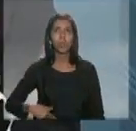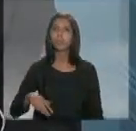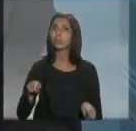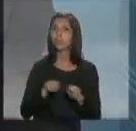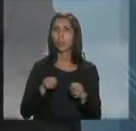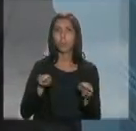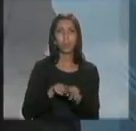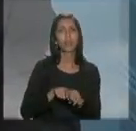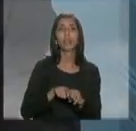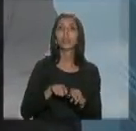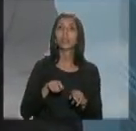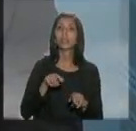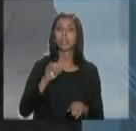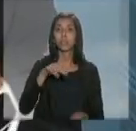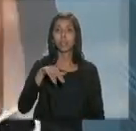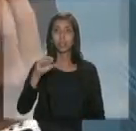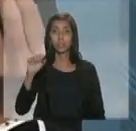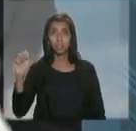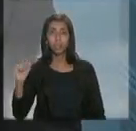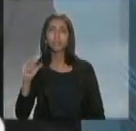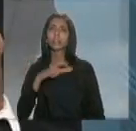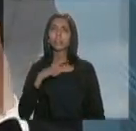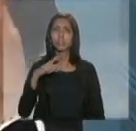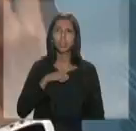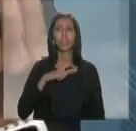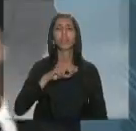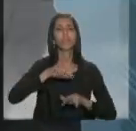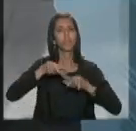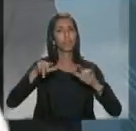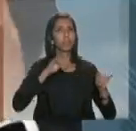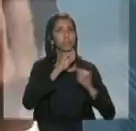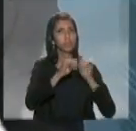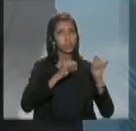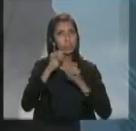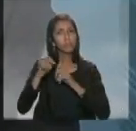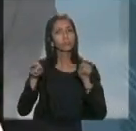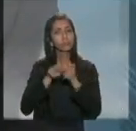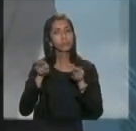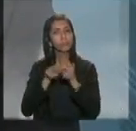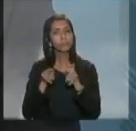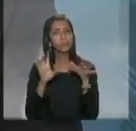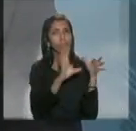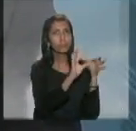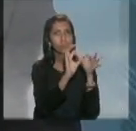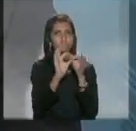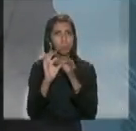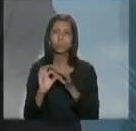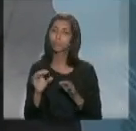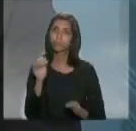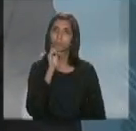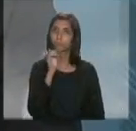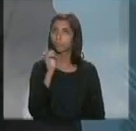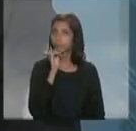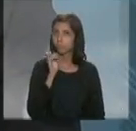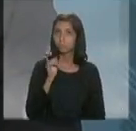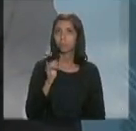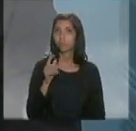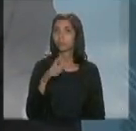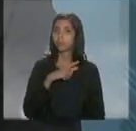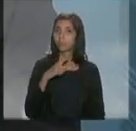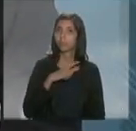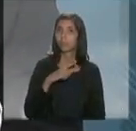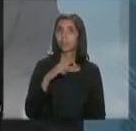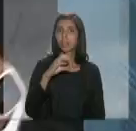como até a própria Receita Federal, a gente vai começar a ter essas informações e cruzar mais essas informações, né, em termos